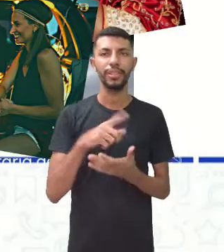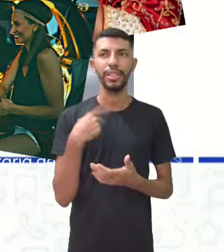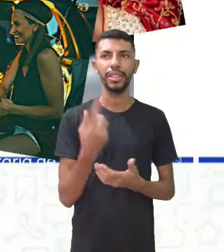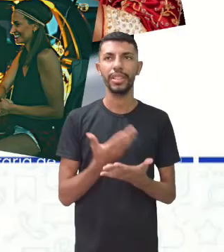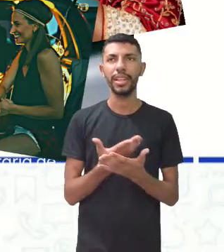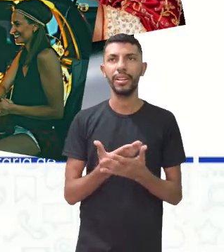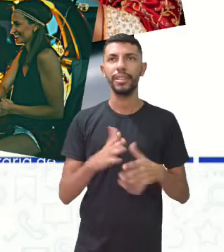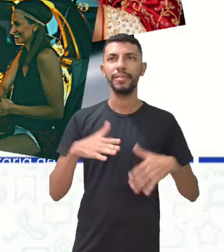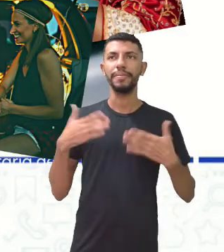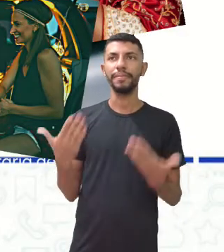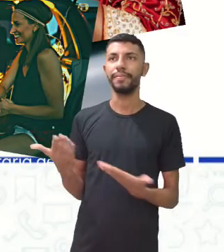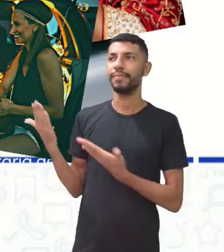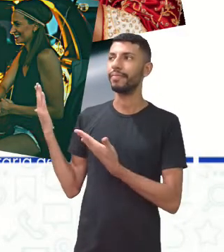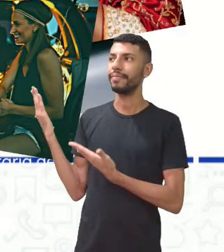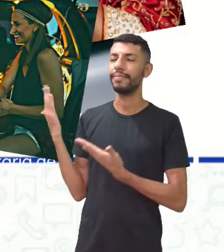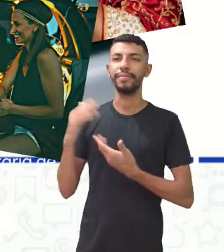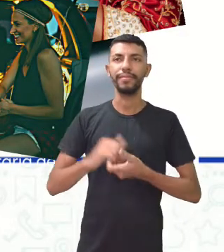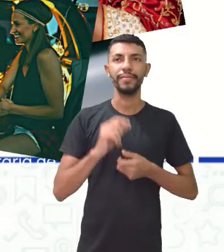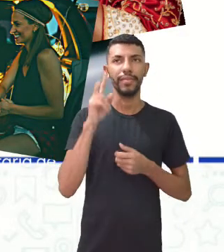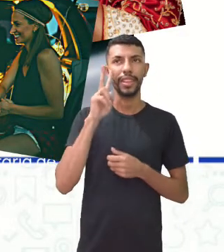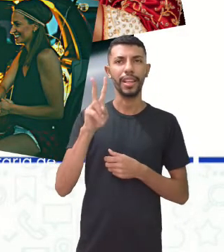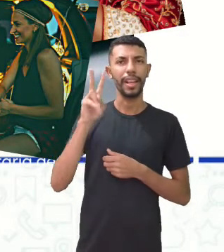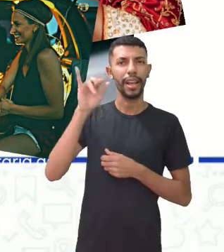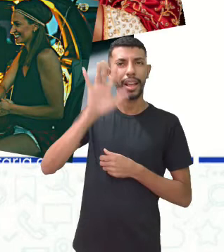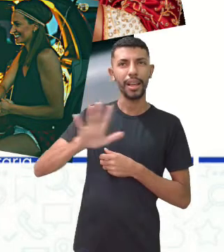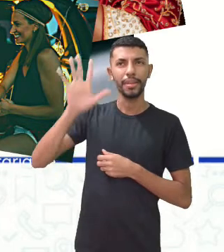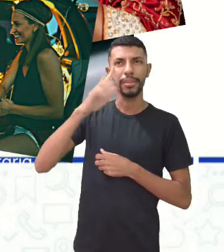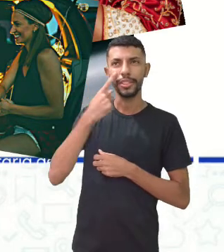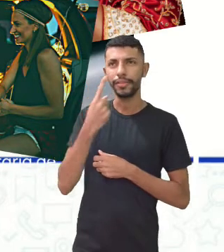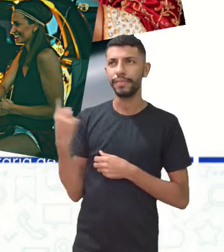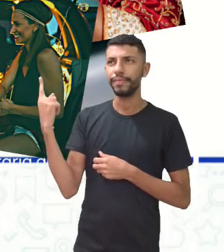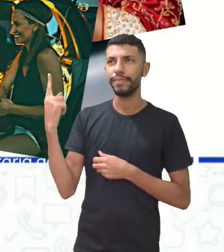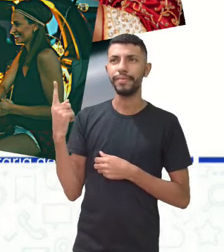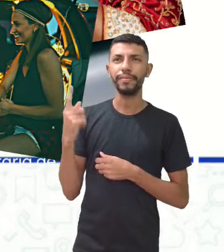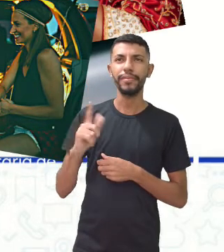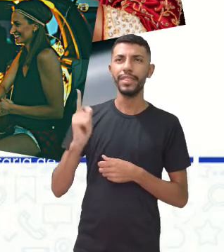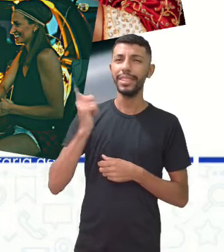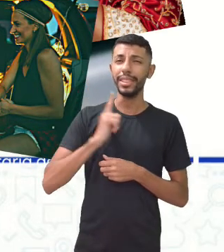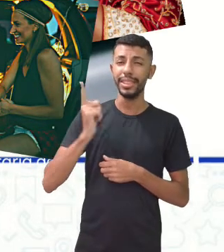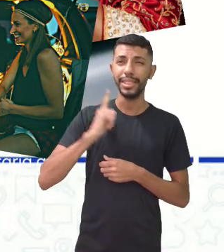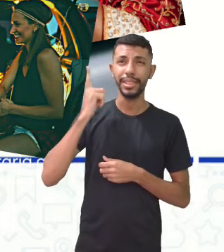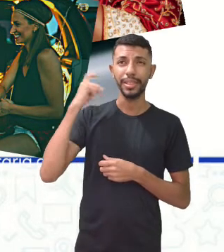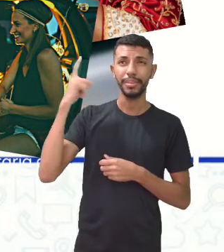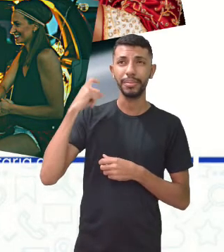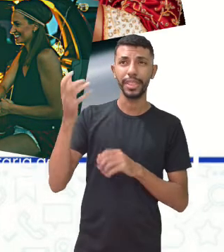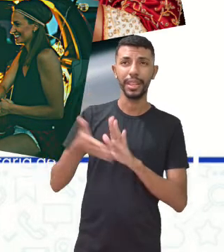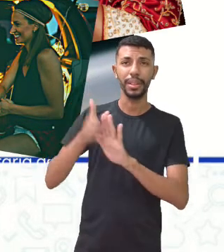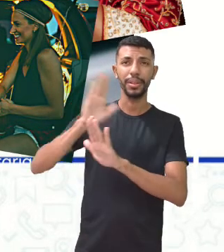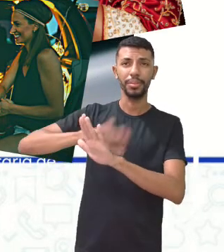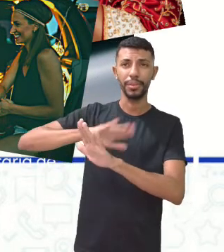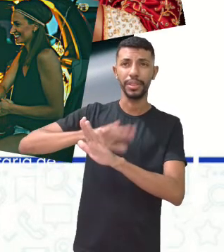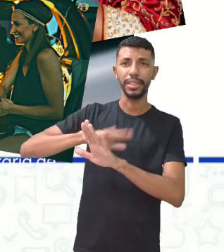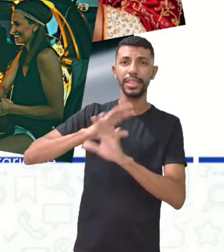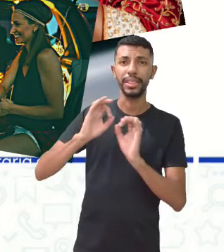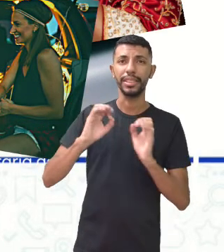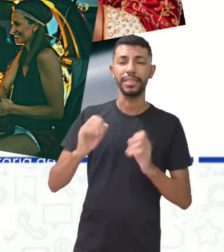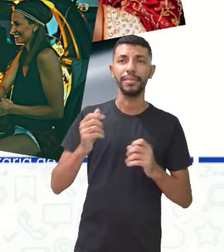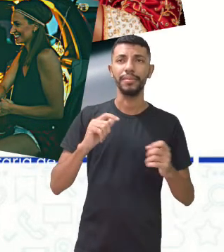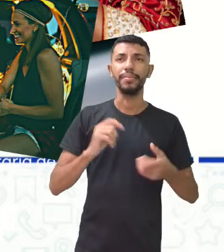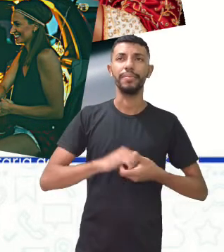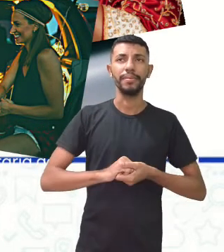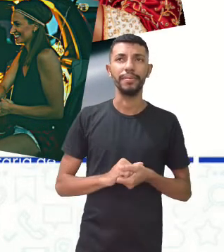aí, a gente está vendo a imagem, dando uma olhadinha. Tem um sonzinho, né? Uma